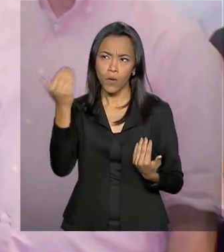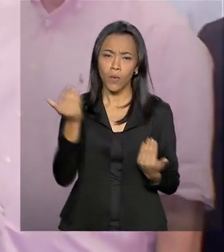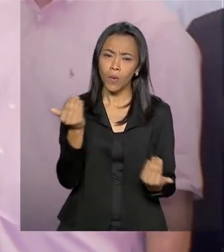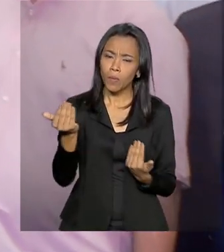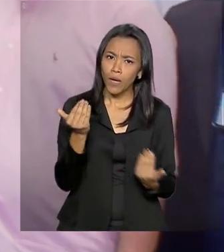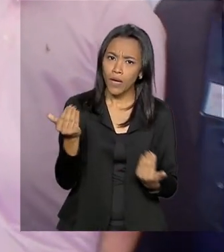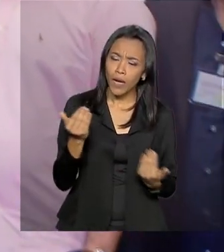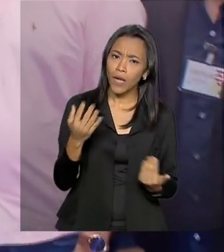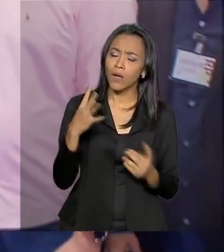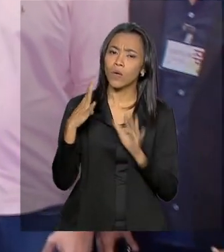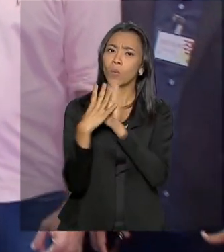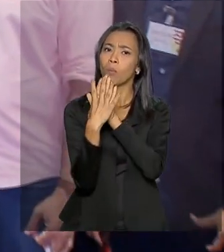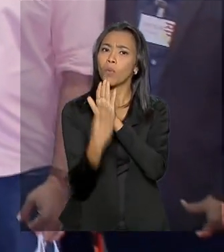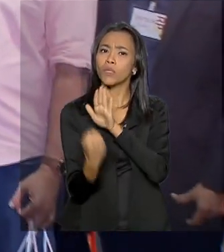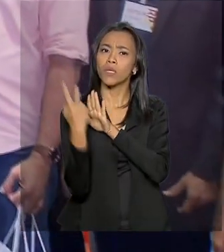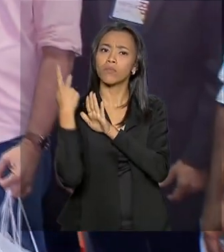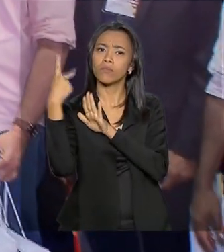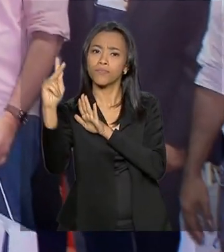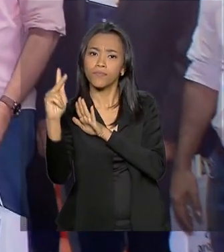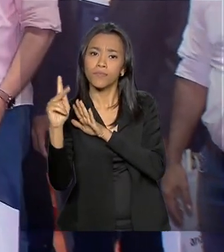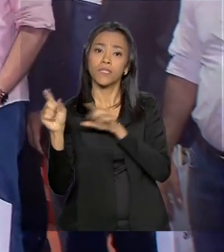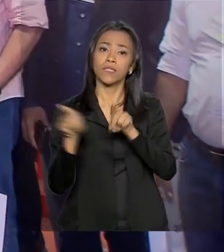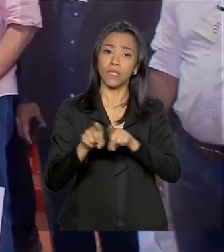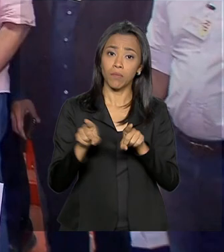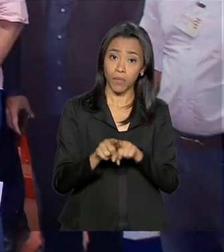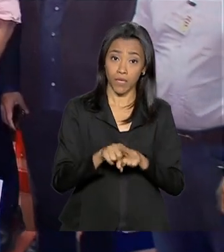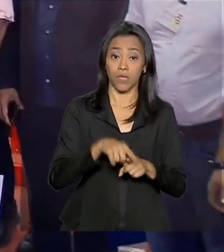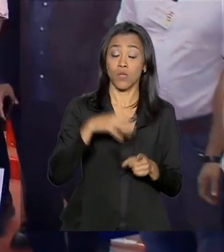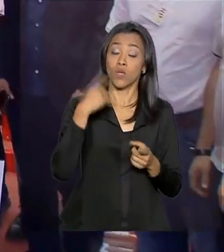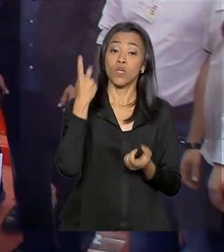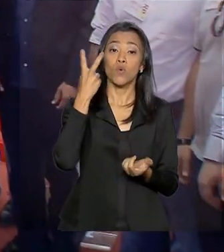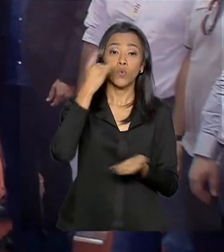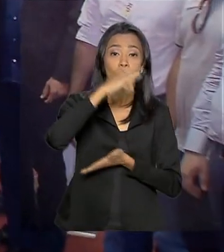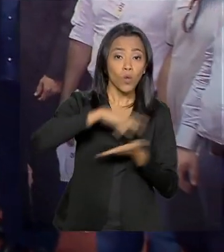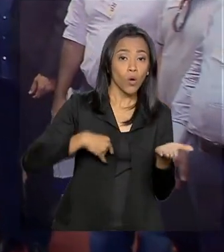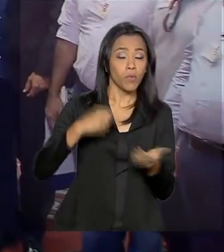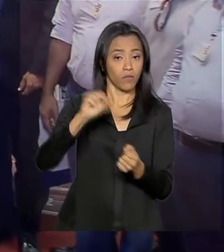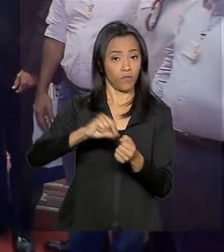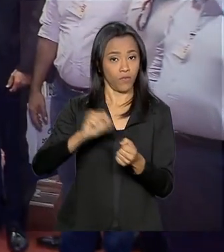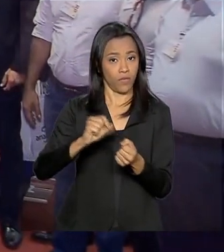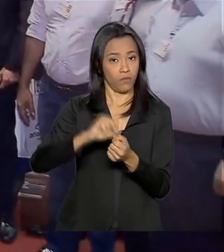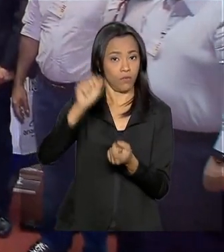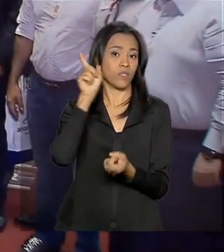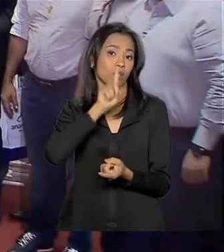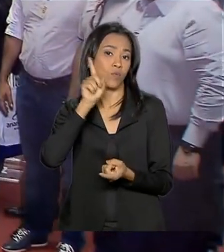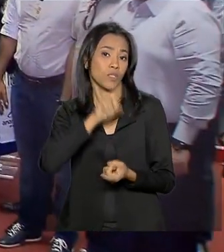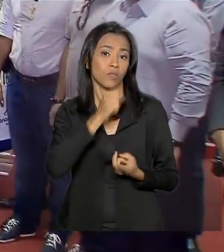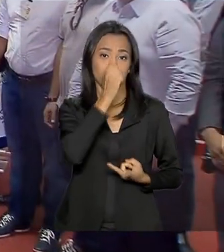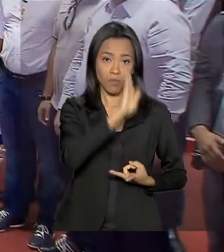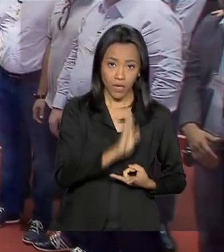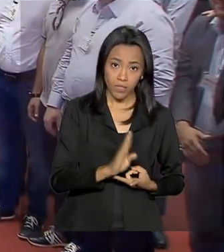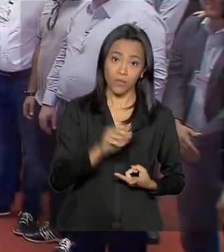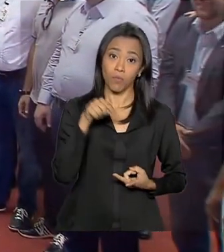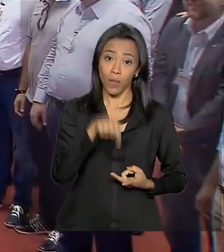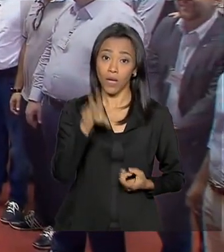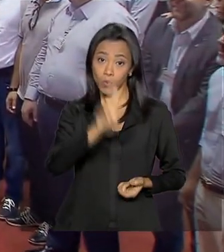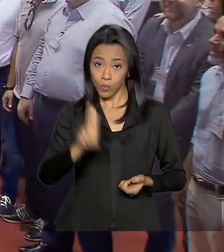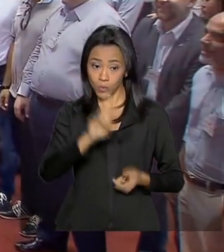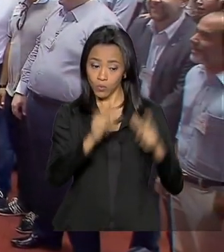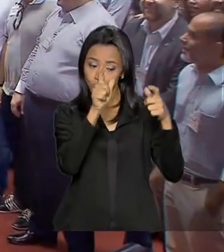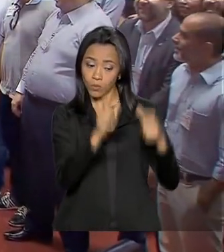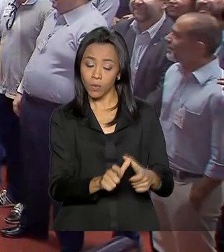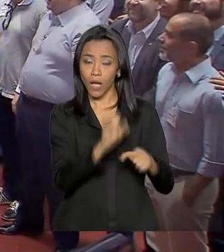Centro Europeu com o acordo feito entre Brasil e Estados Unidos para o uso comercial do Centro de Lançamento de